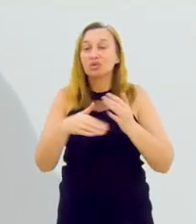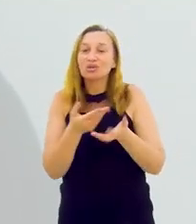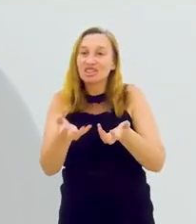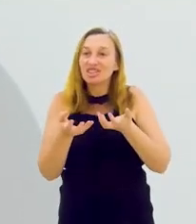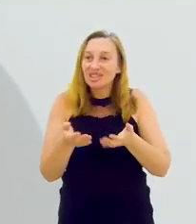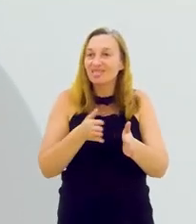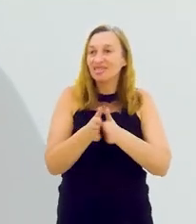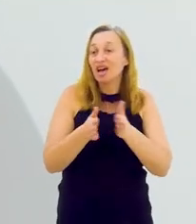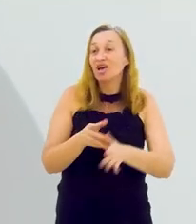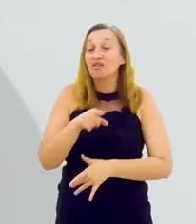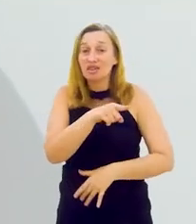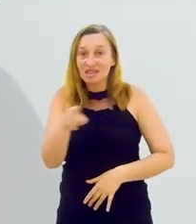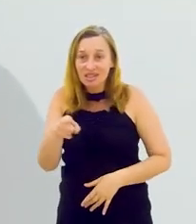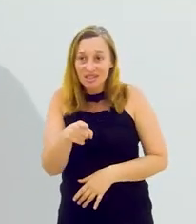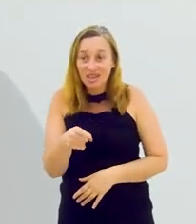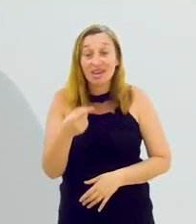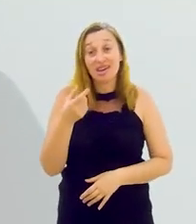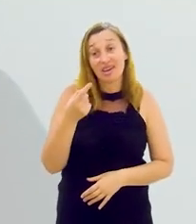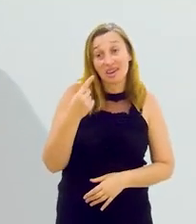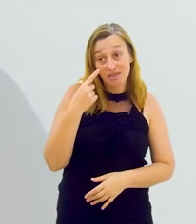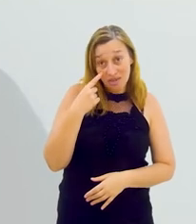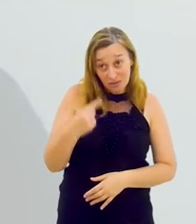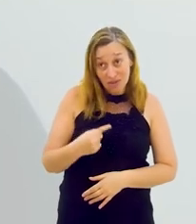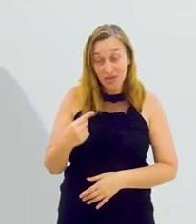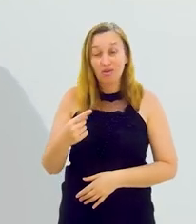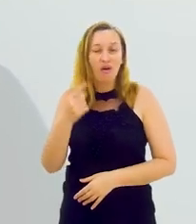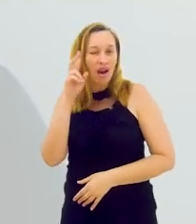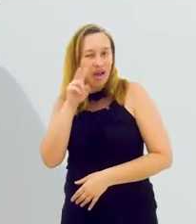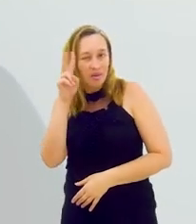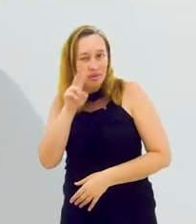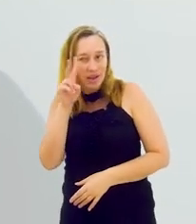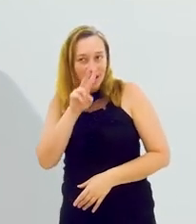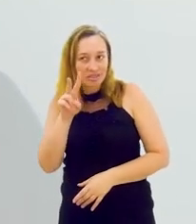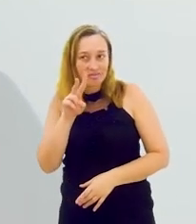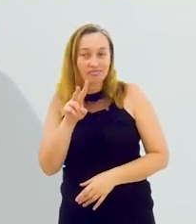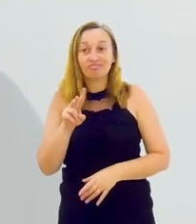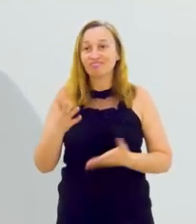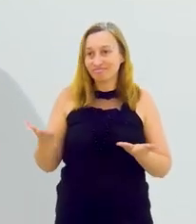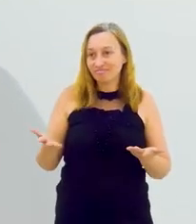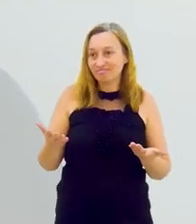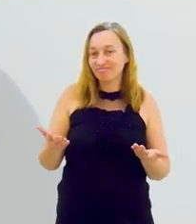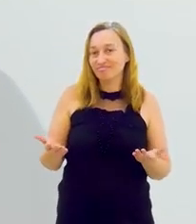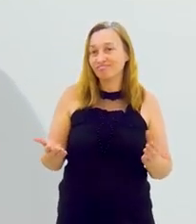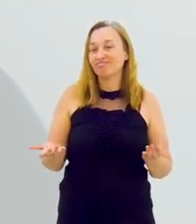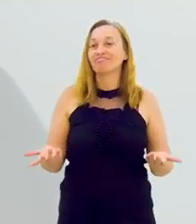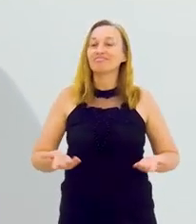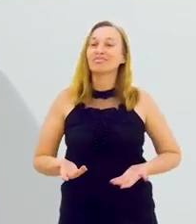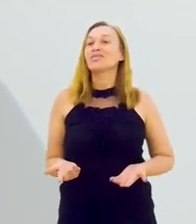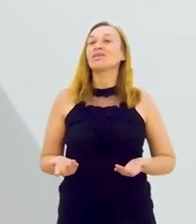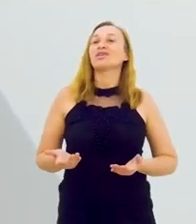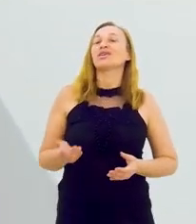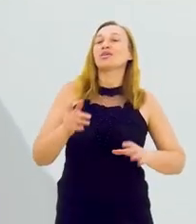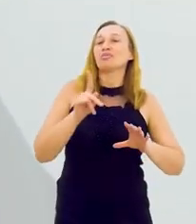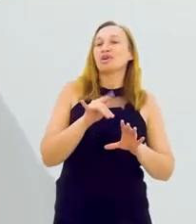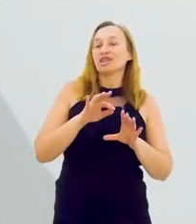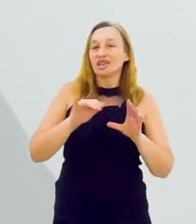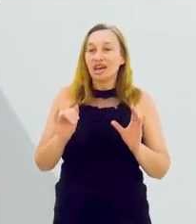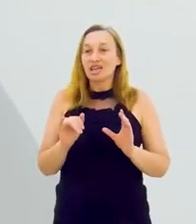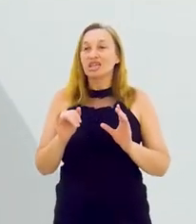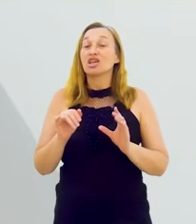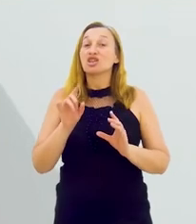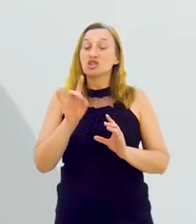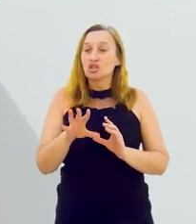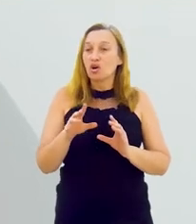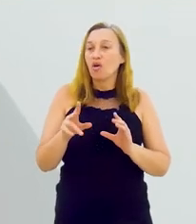quiserem acessar. E para você, telespectador, que assistiu a gente, só lembrar que esse conteúdo também está disponível em formato de